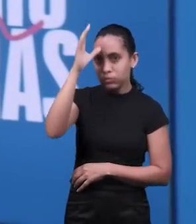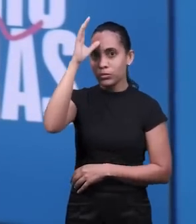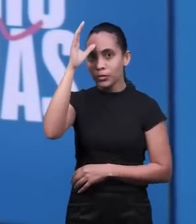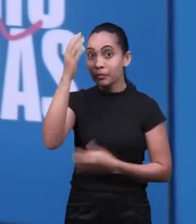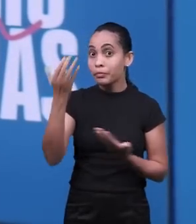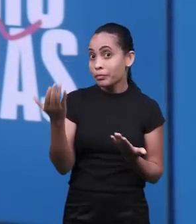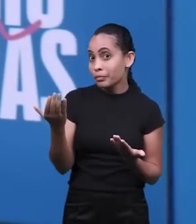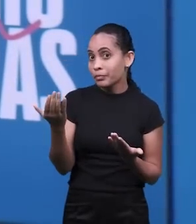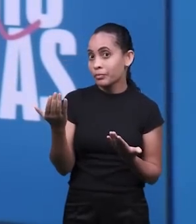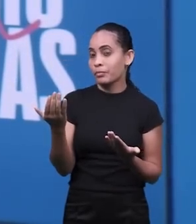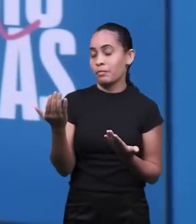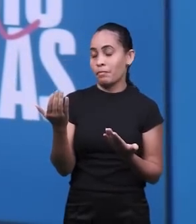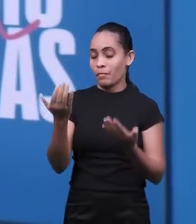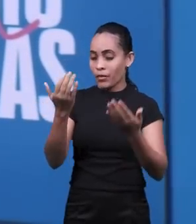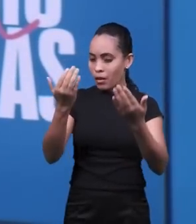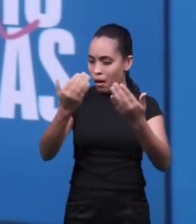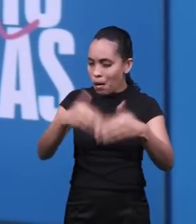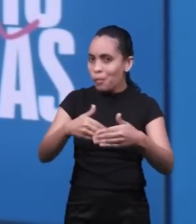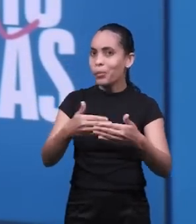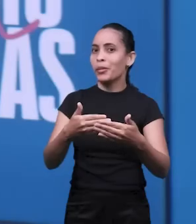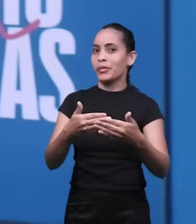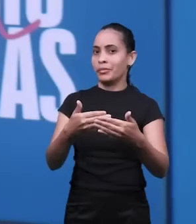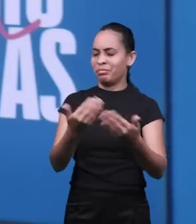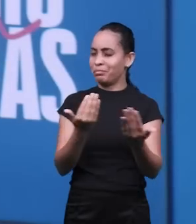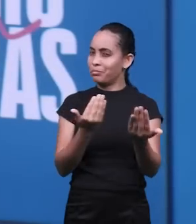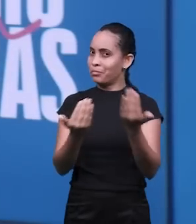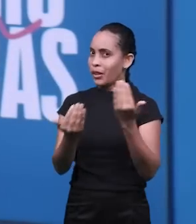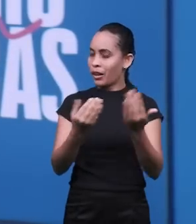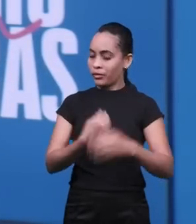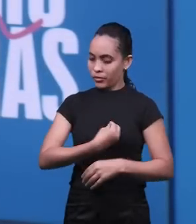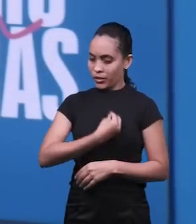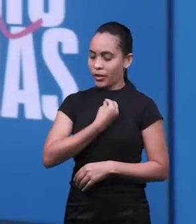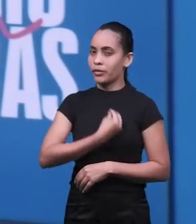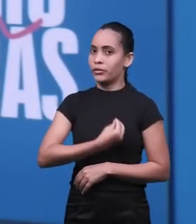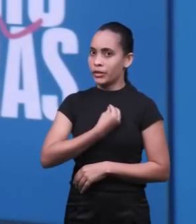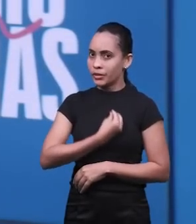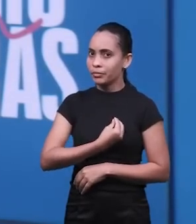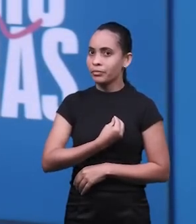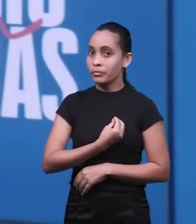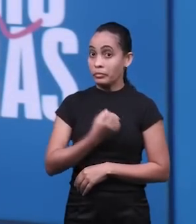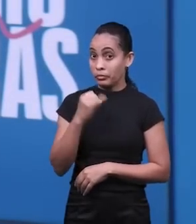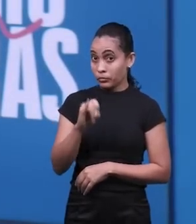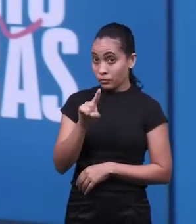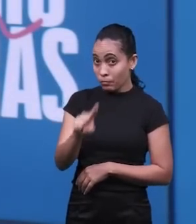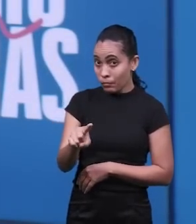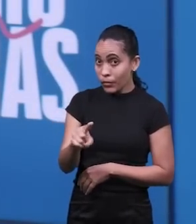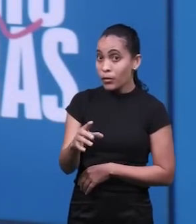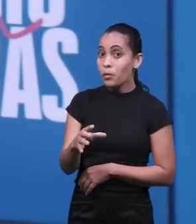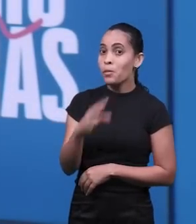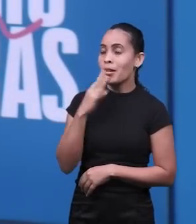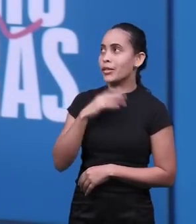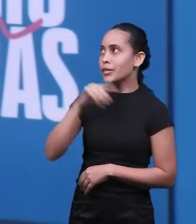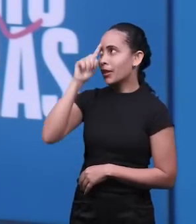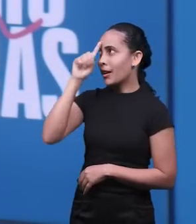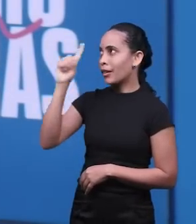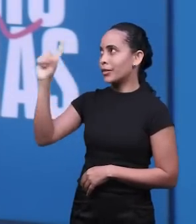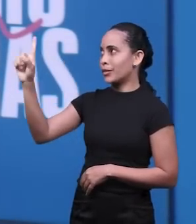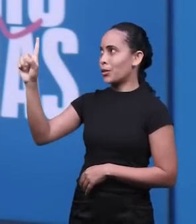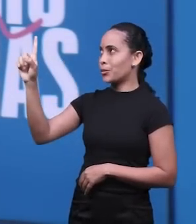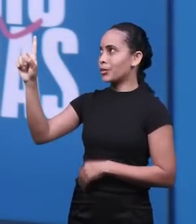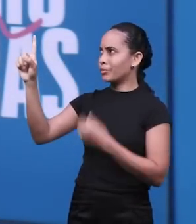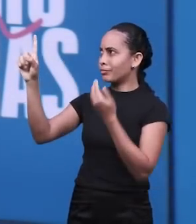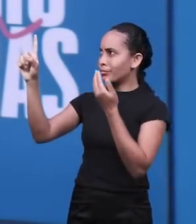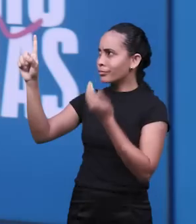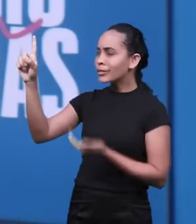conhecimento. A vida é uma grande prova. E no final, quem conhece a ciência de Deus,